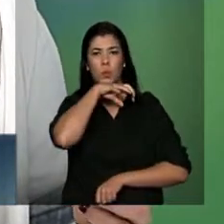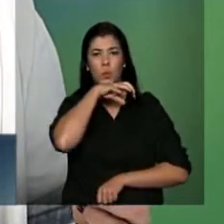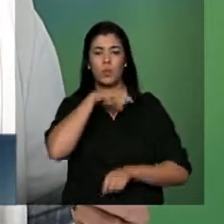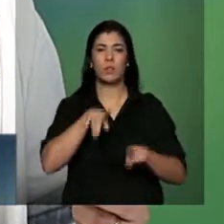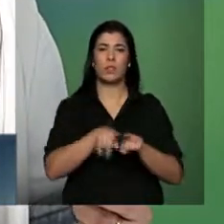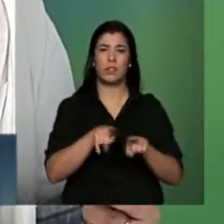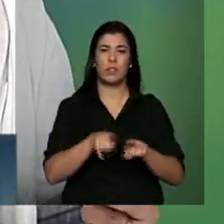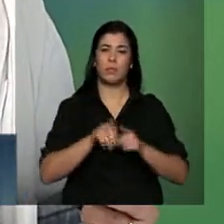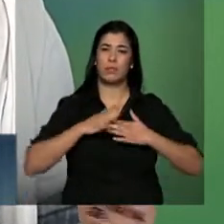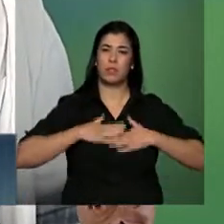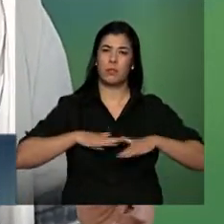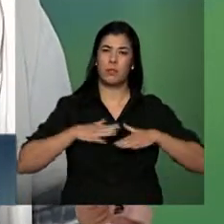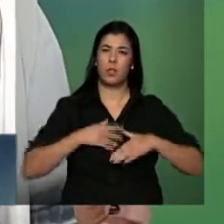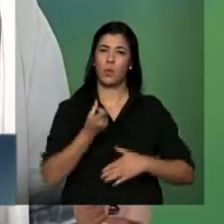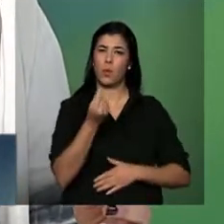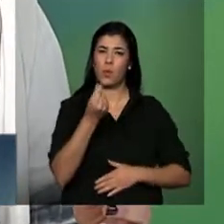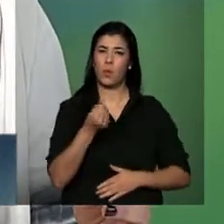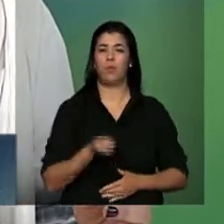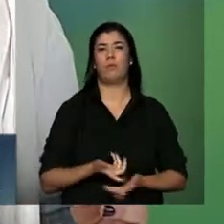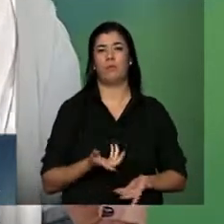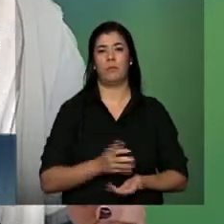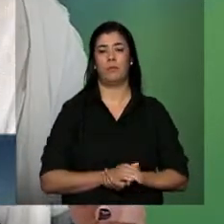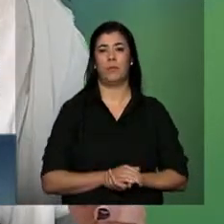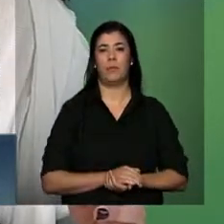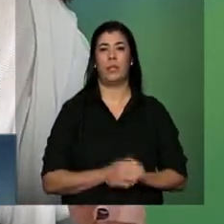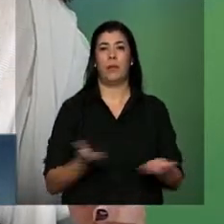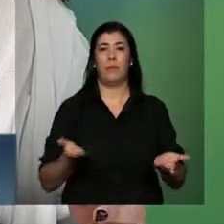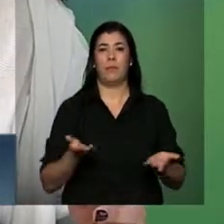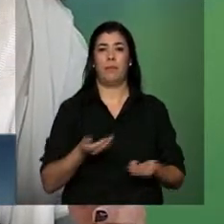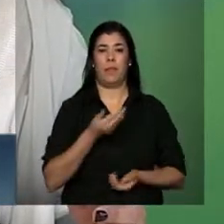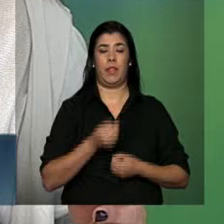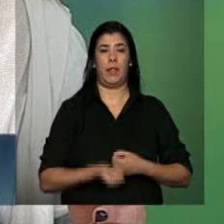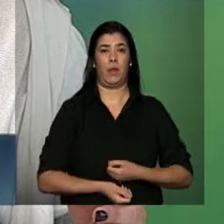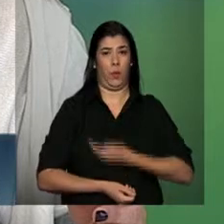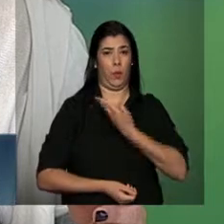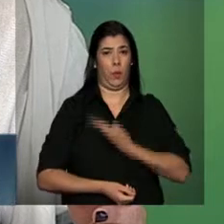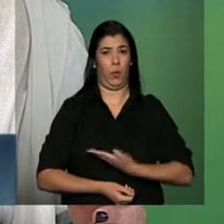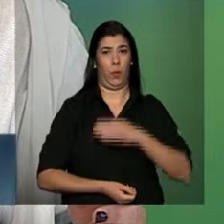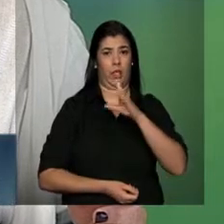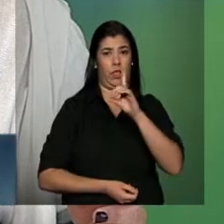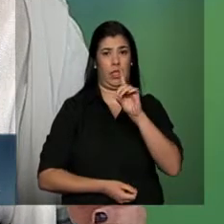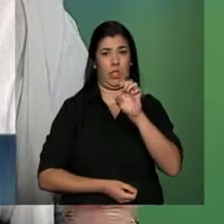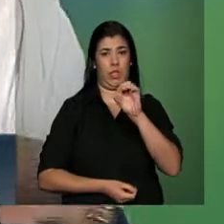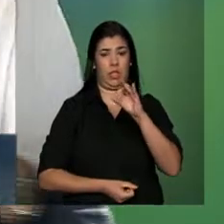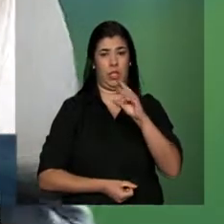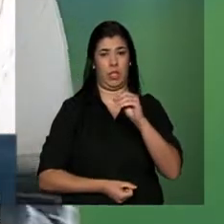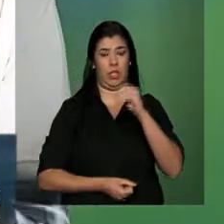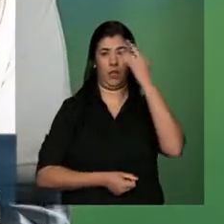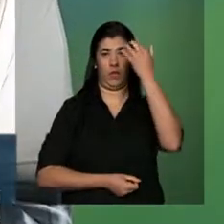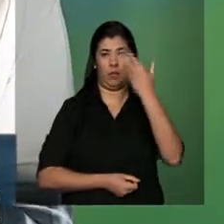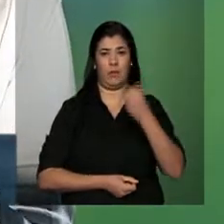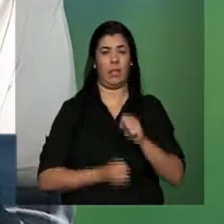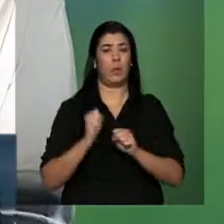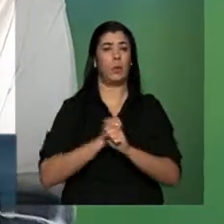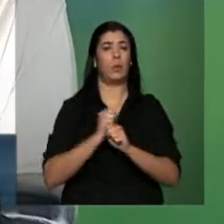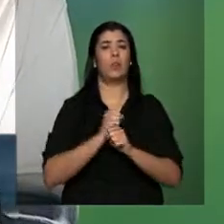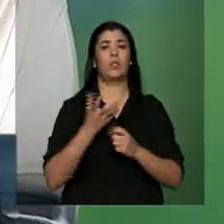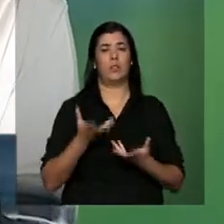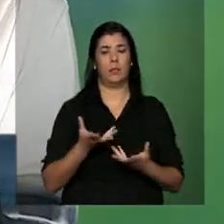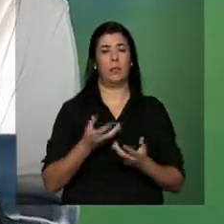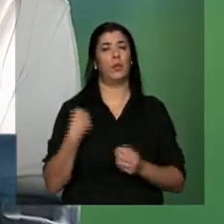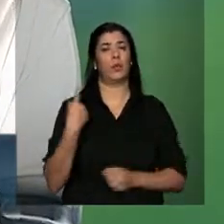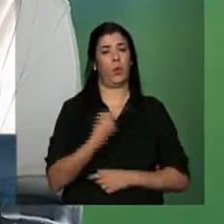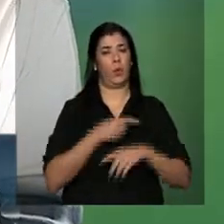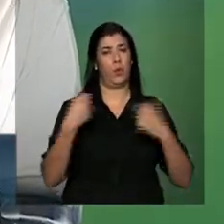baratear a manutenção desses animais. Agora, o DS vai dizer o quanto tem na fila, quanto tempo. Agora, isso nós